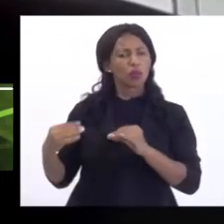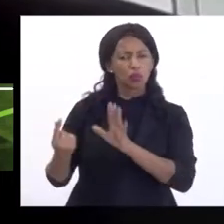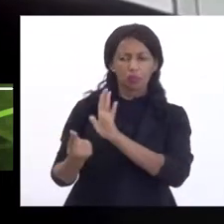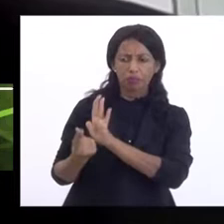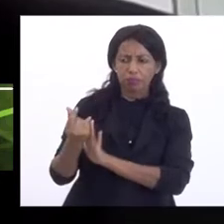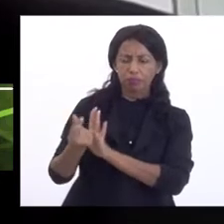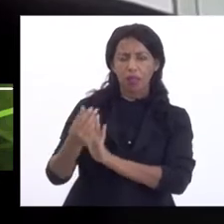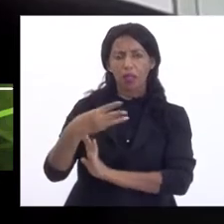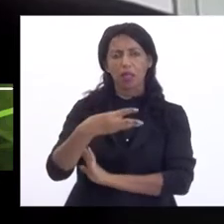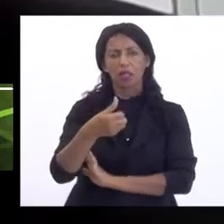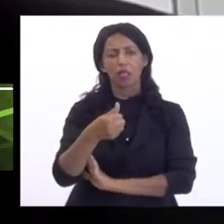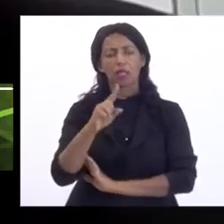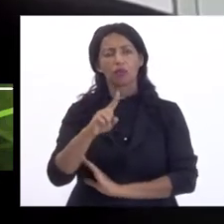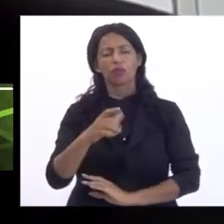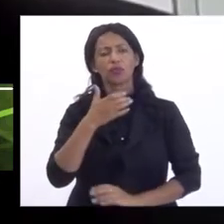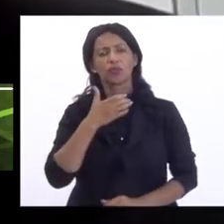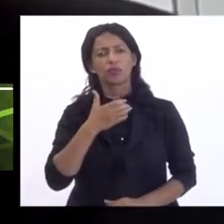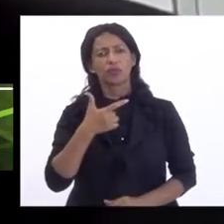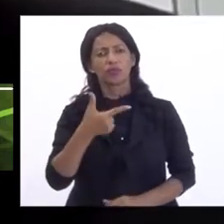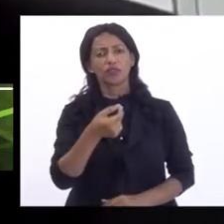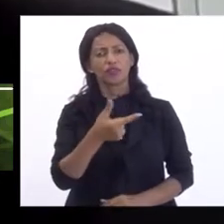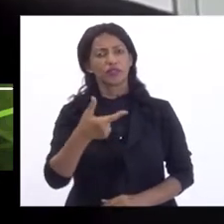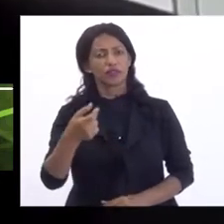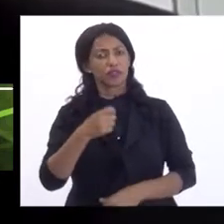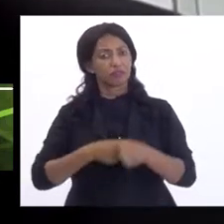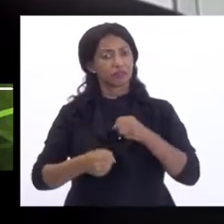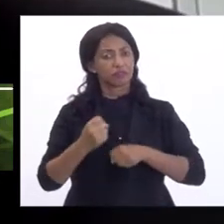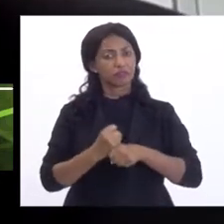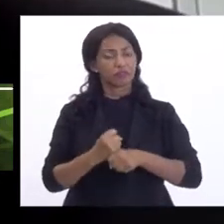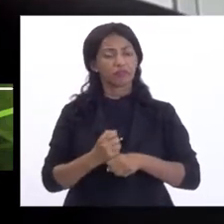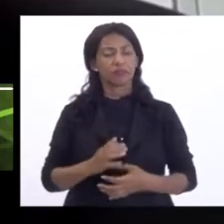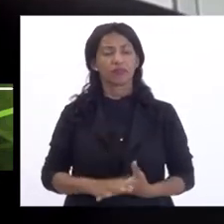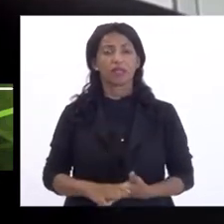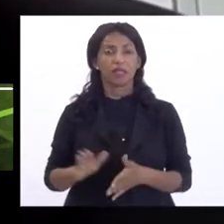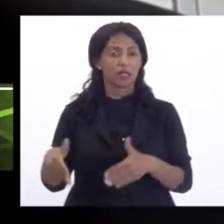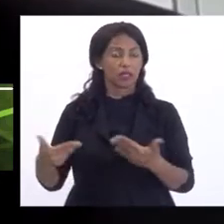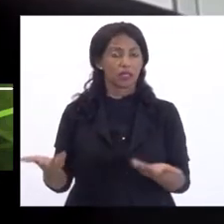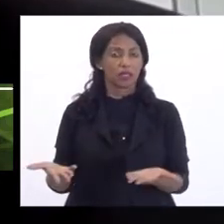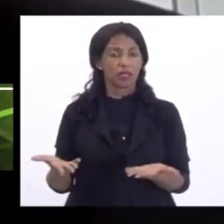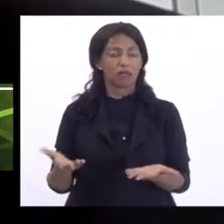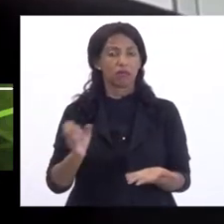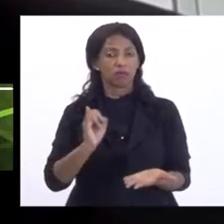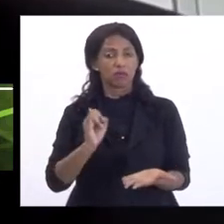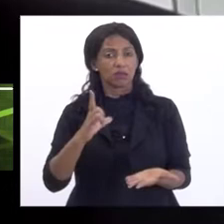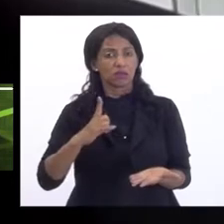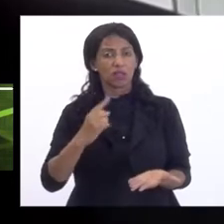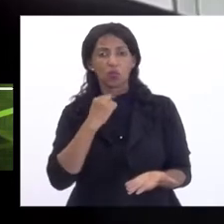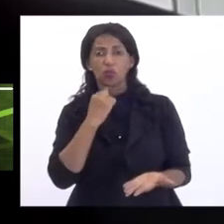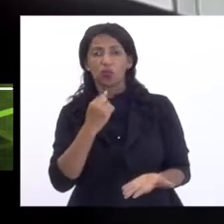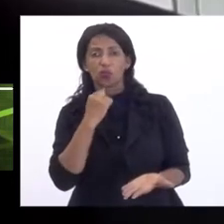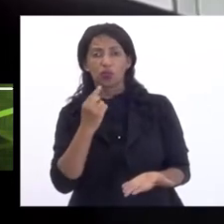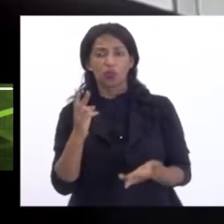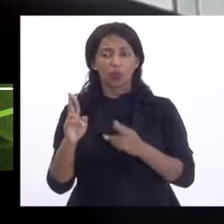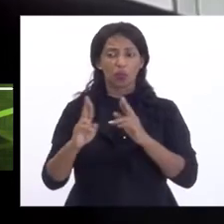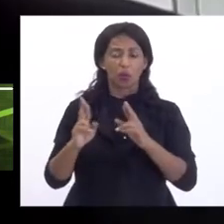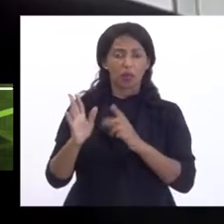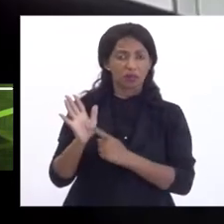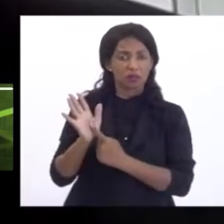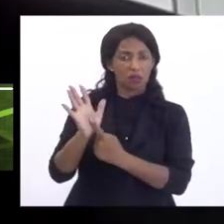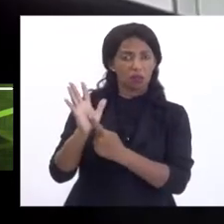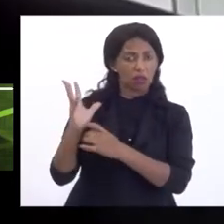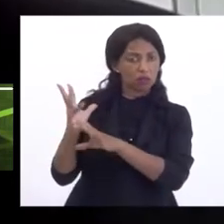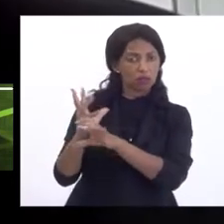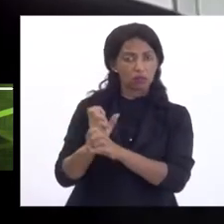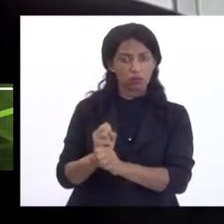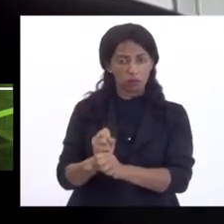financeiras em 31 de dezembro de 2020. Então, né, se tiverem alguma dúvida com relação à prestação de contas,